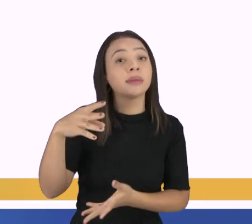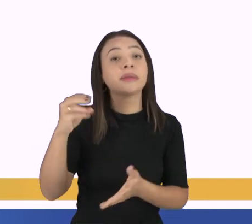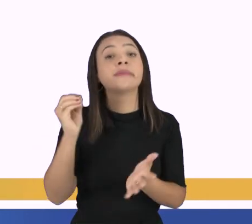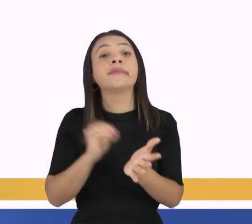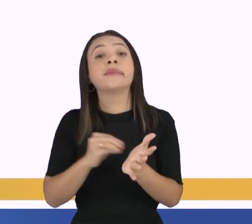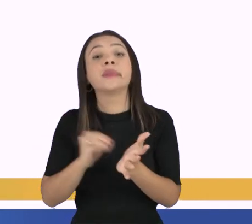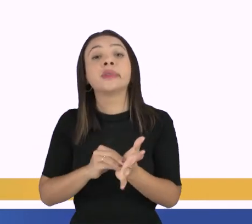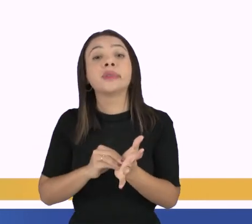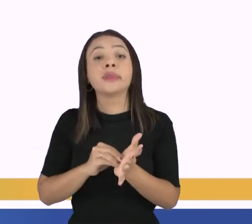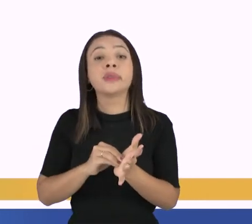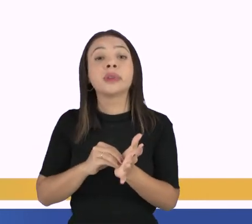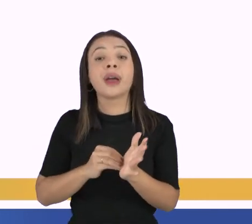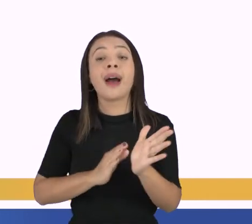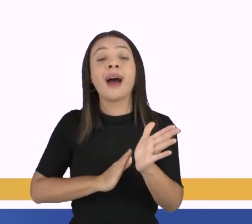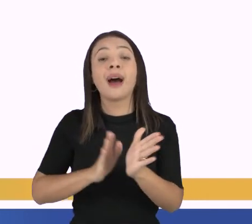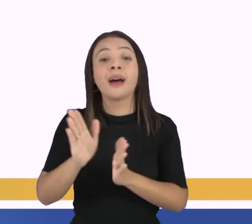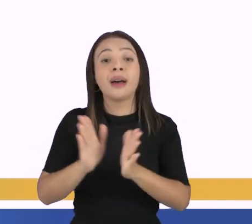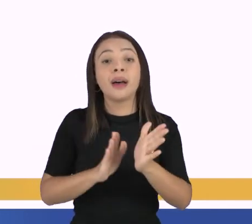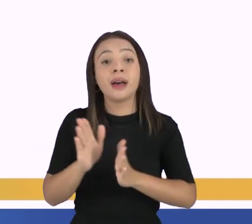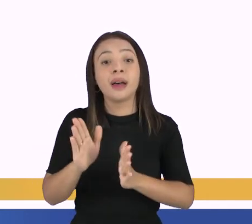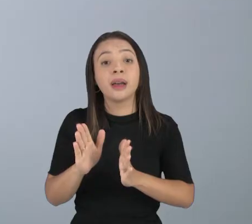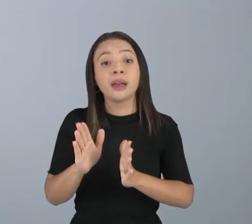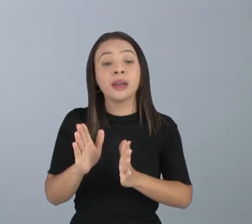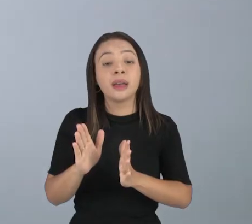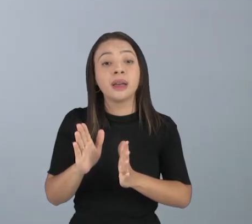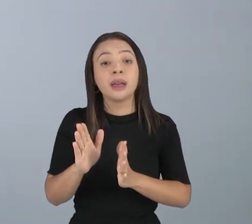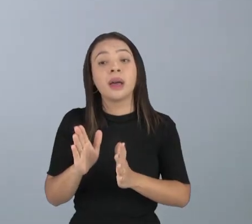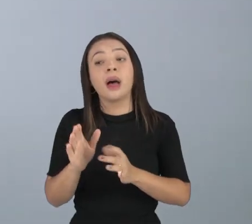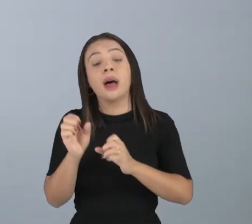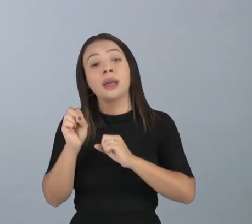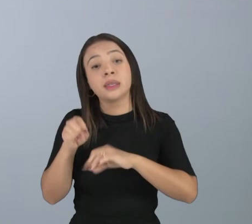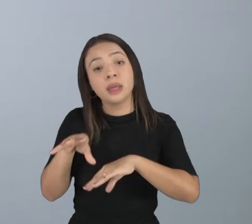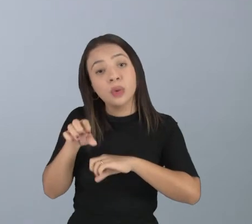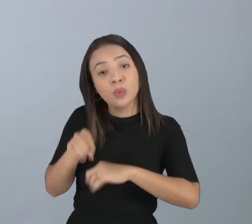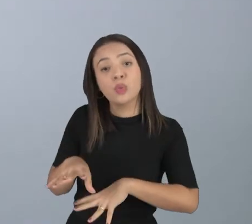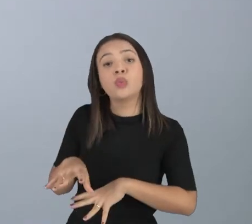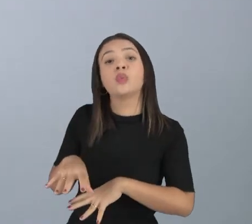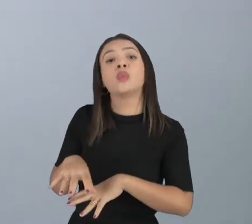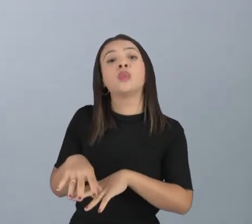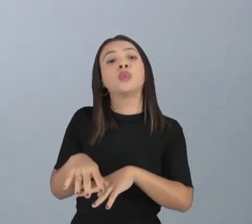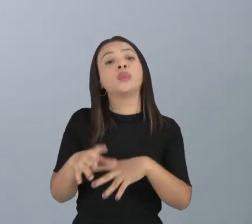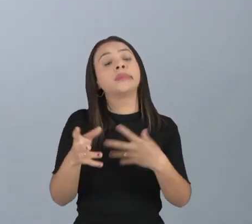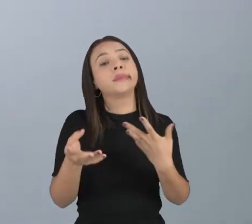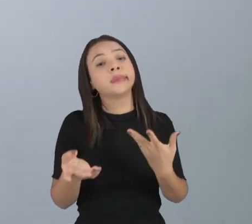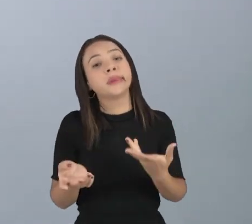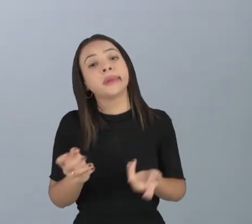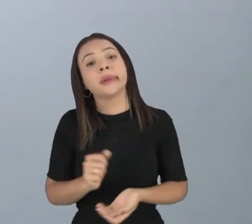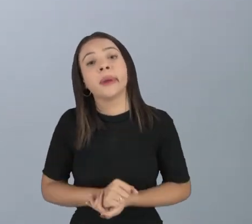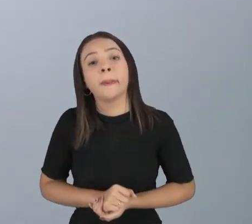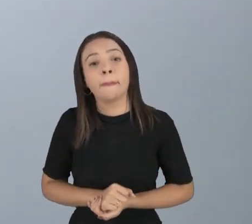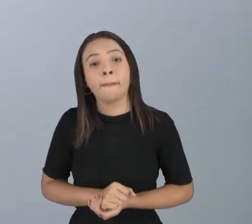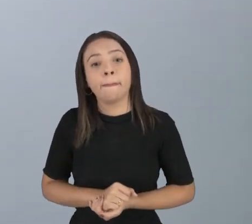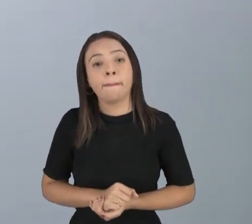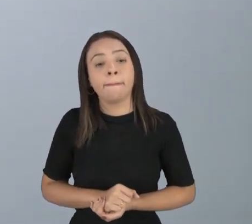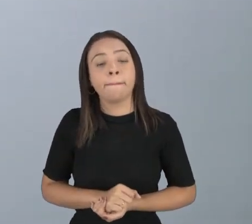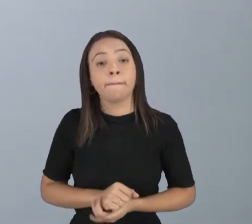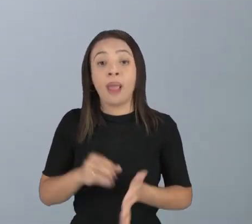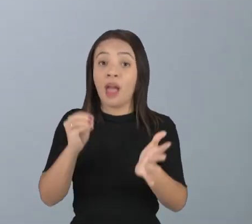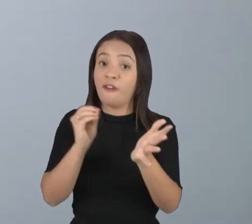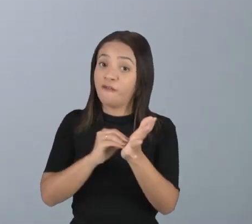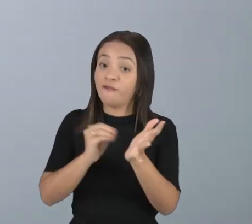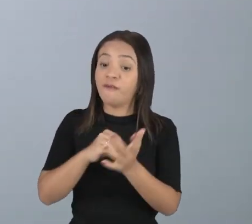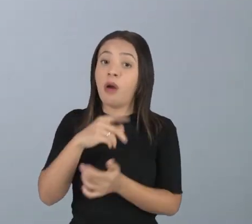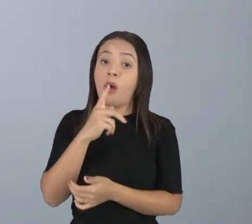seria a letra B, né? A falta de acesso a serviços de qualidade, como foi citado agora há pouco, né? Falta